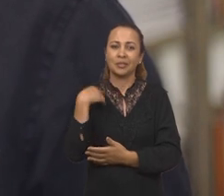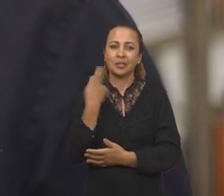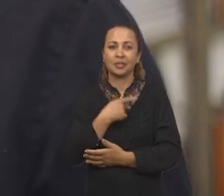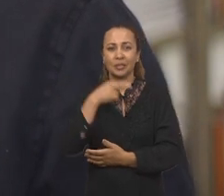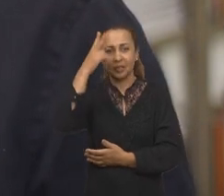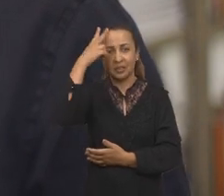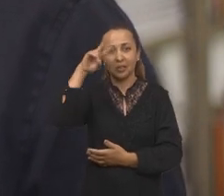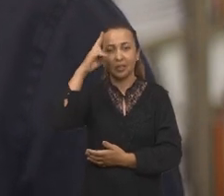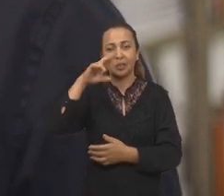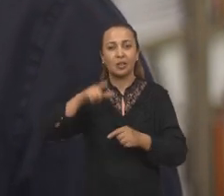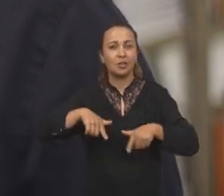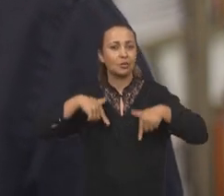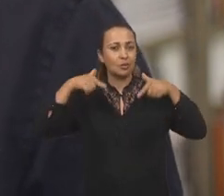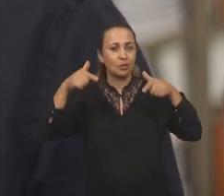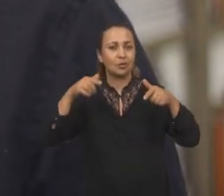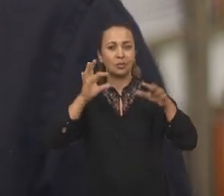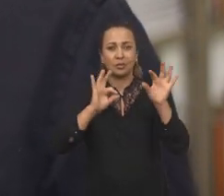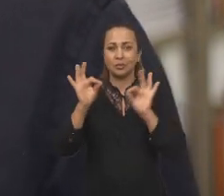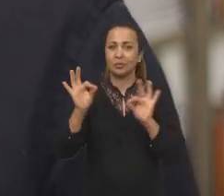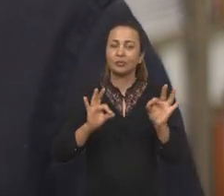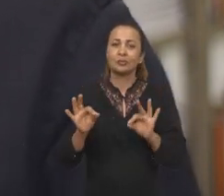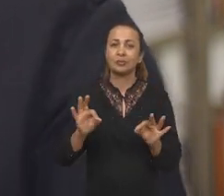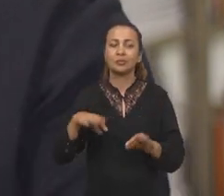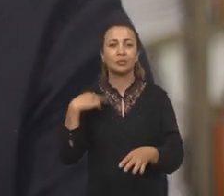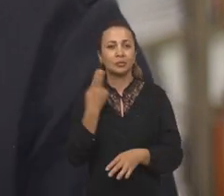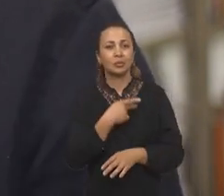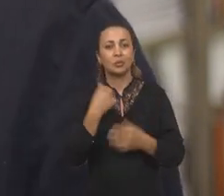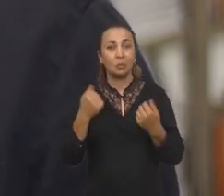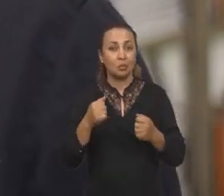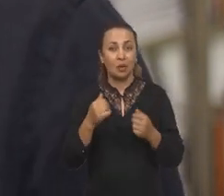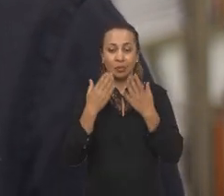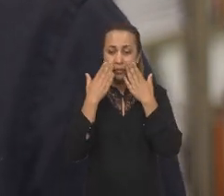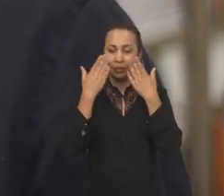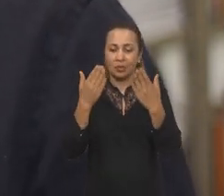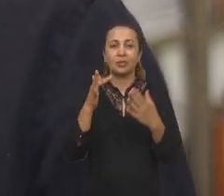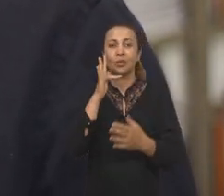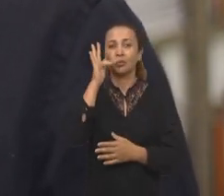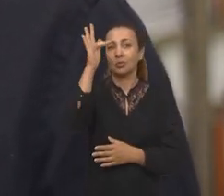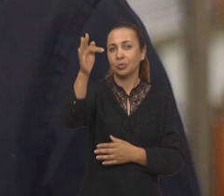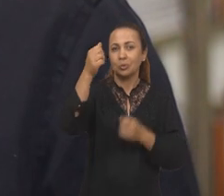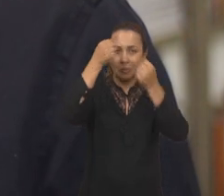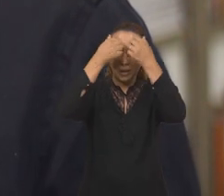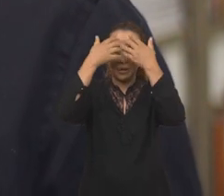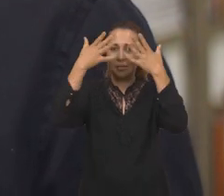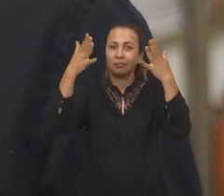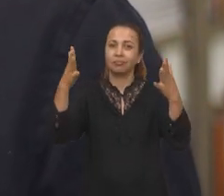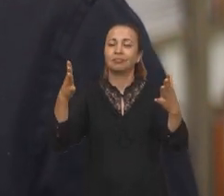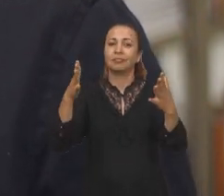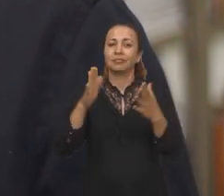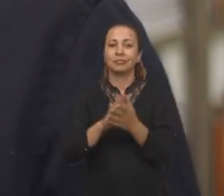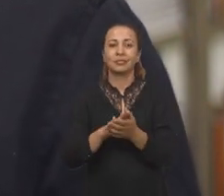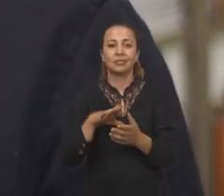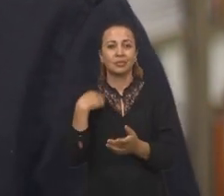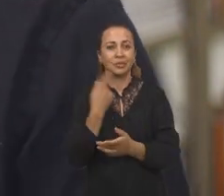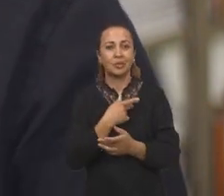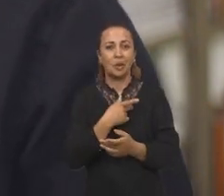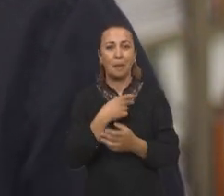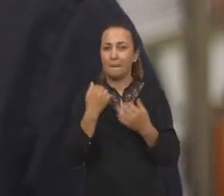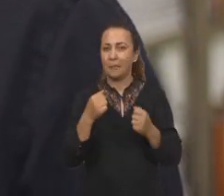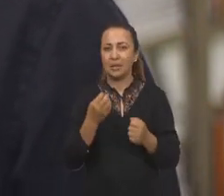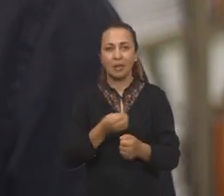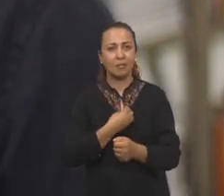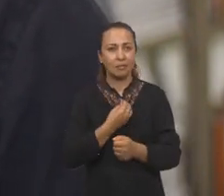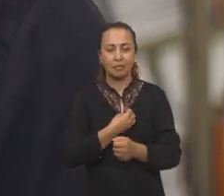de luta de organização é que pode enfrentar o futuro com mais com mais clareza né a gente não precisa